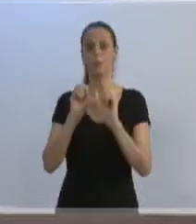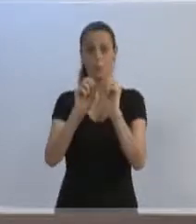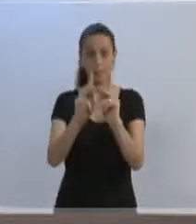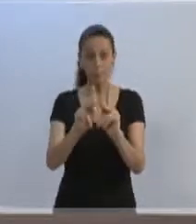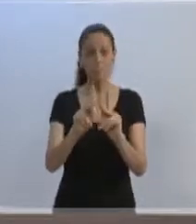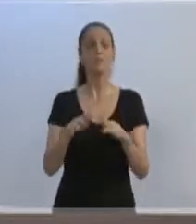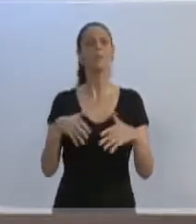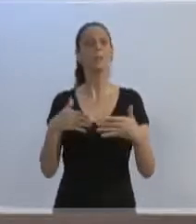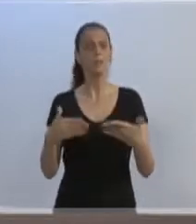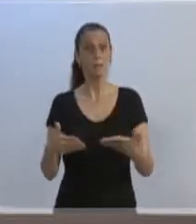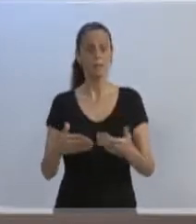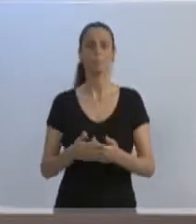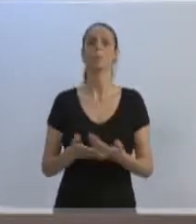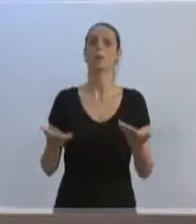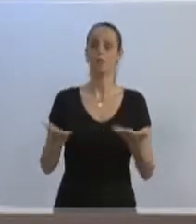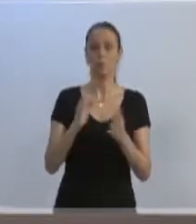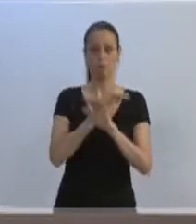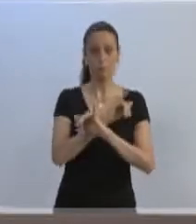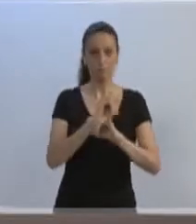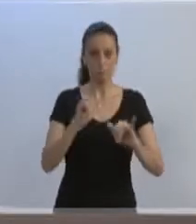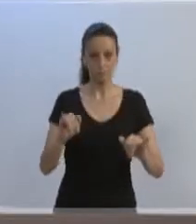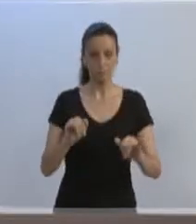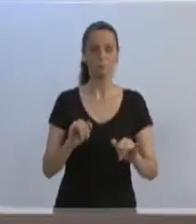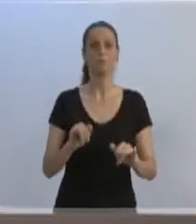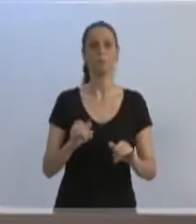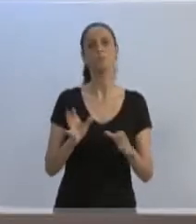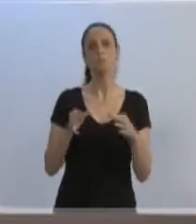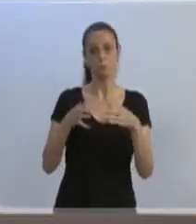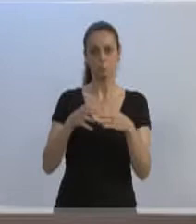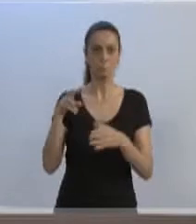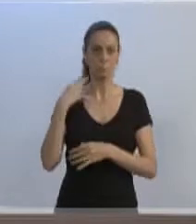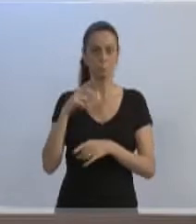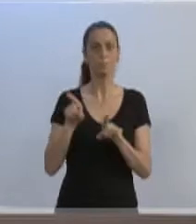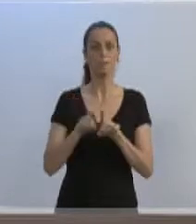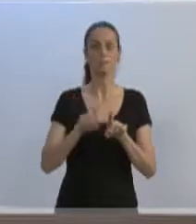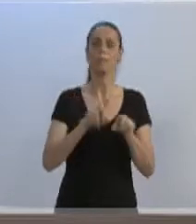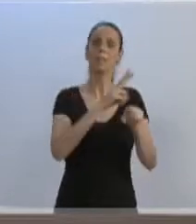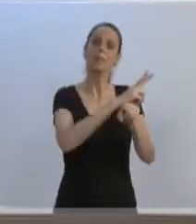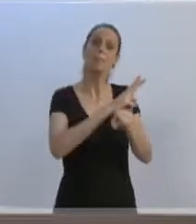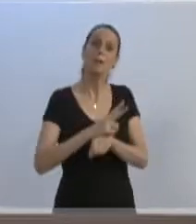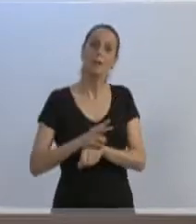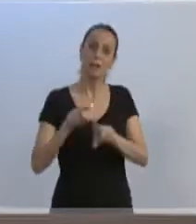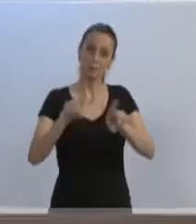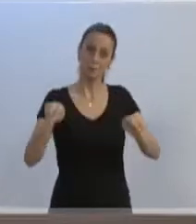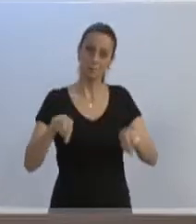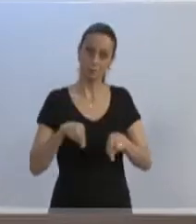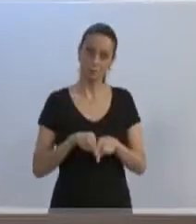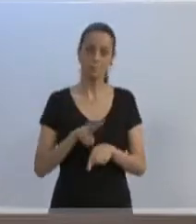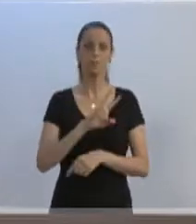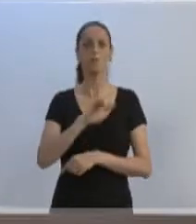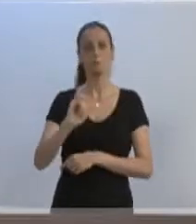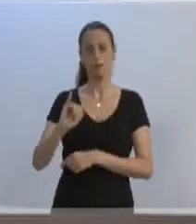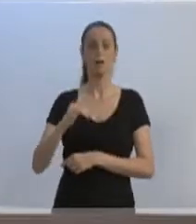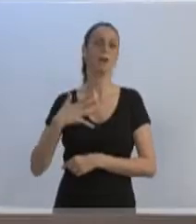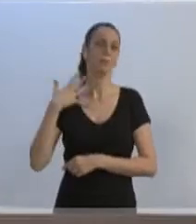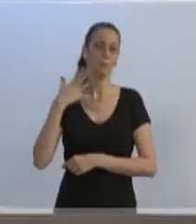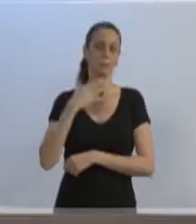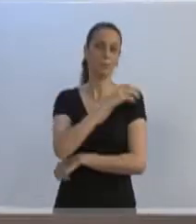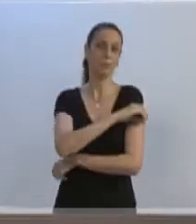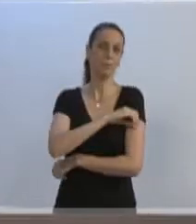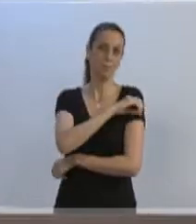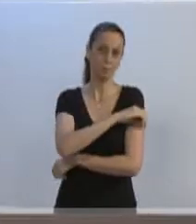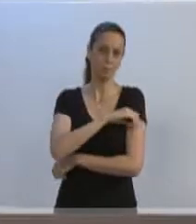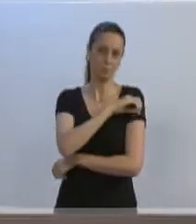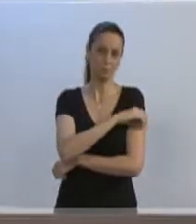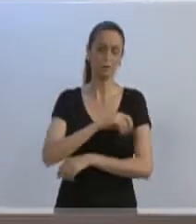então eu comunico a sessão do plenário a escola do legislativo fritz müller para realização de oficina